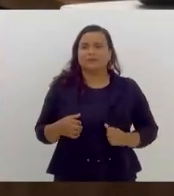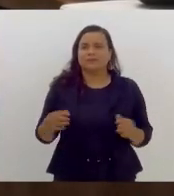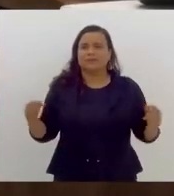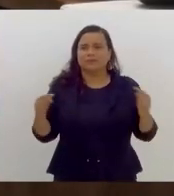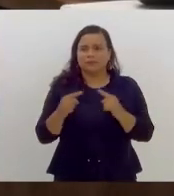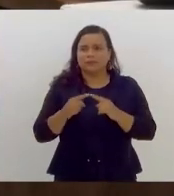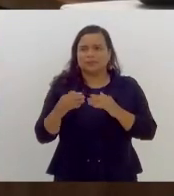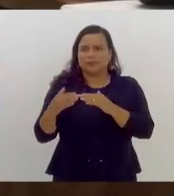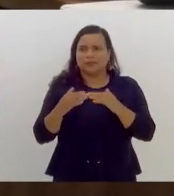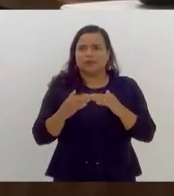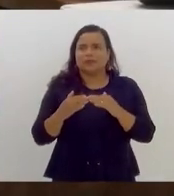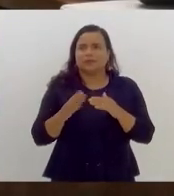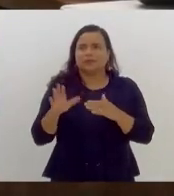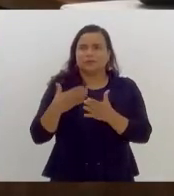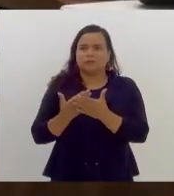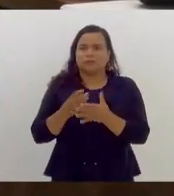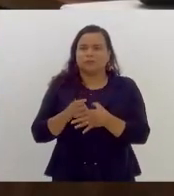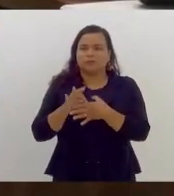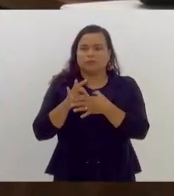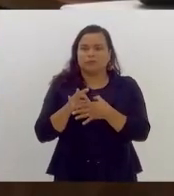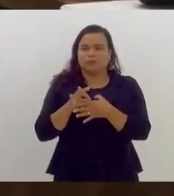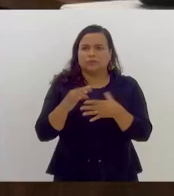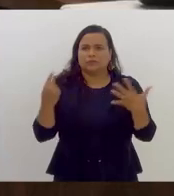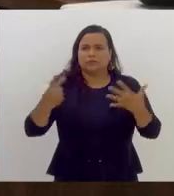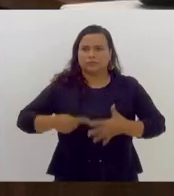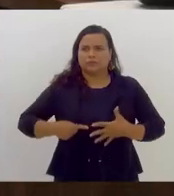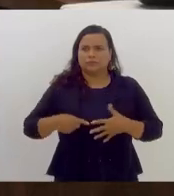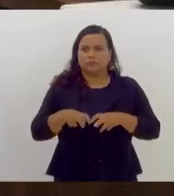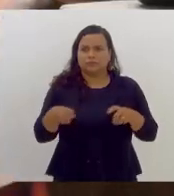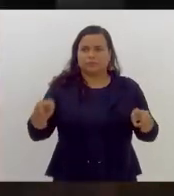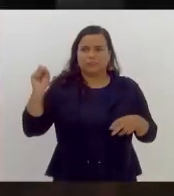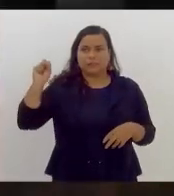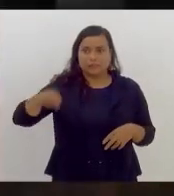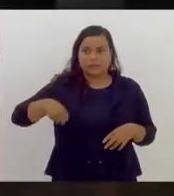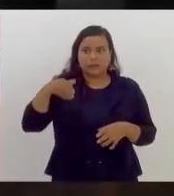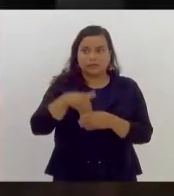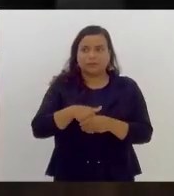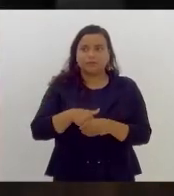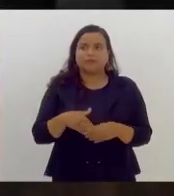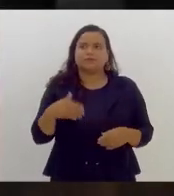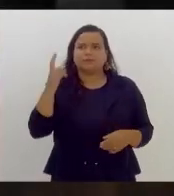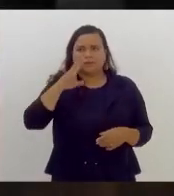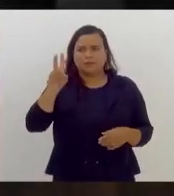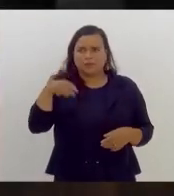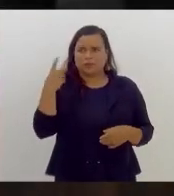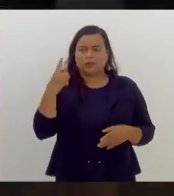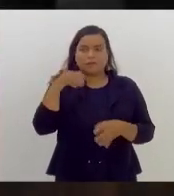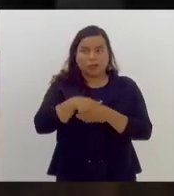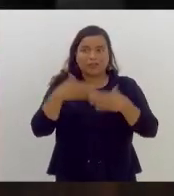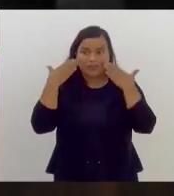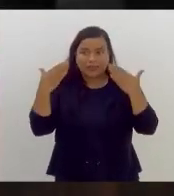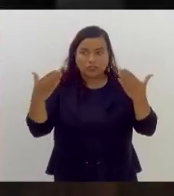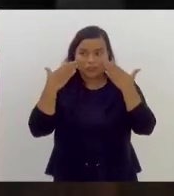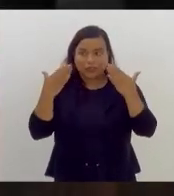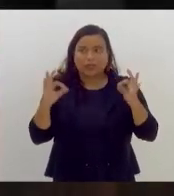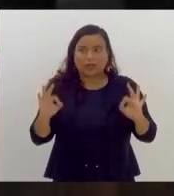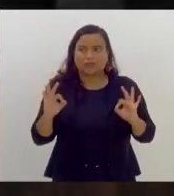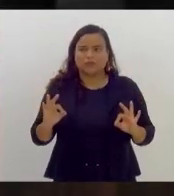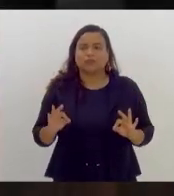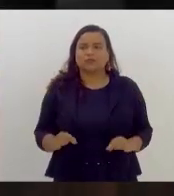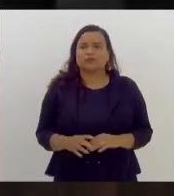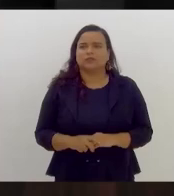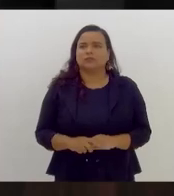conforme acordo no Colégio de Líderes, a bancada do PSOL vota sim. Lembrando que nós estamos votando os destaques, tá?